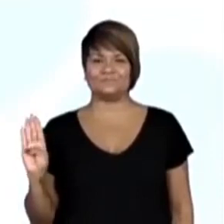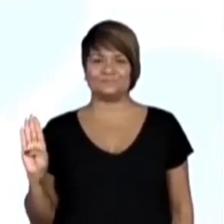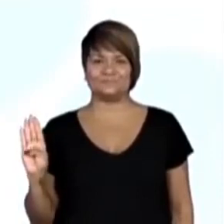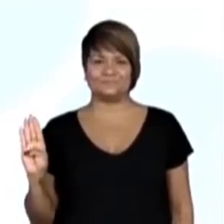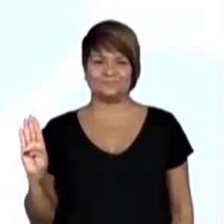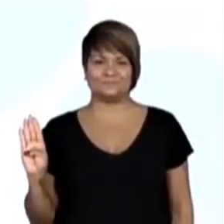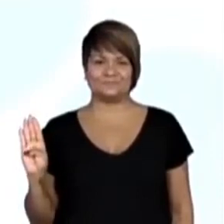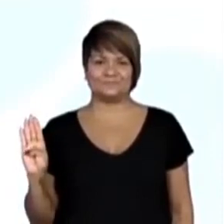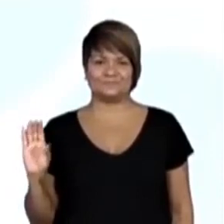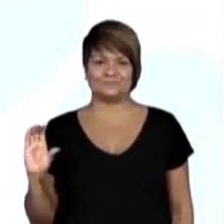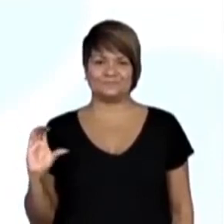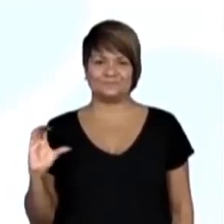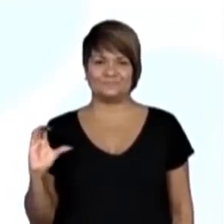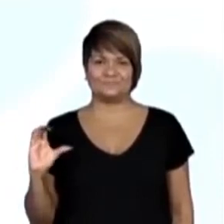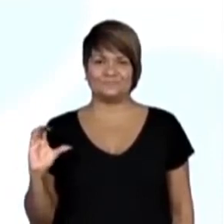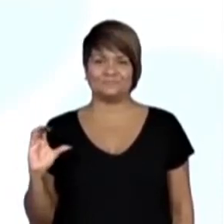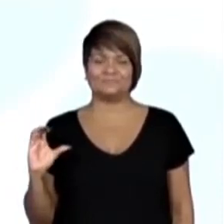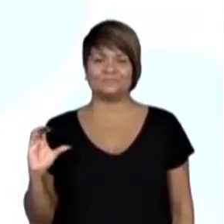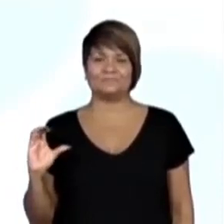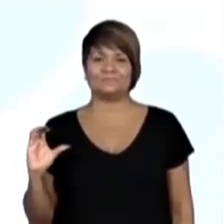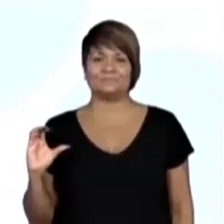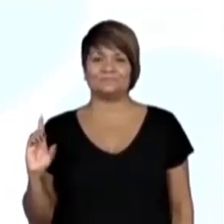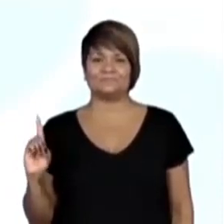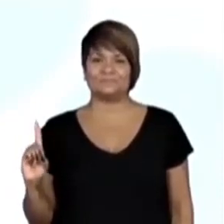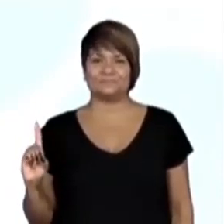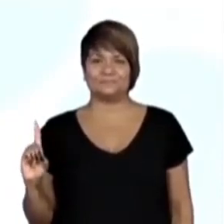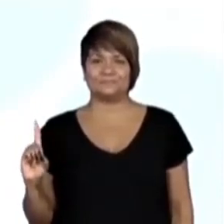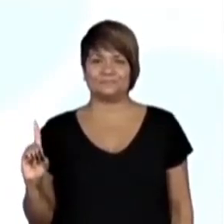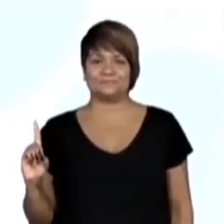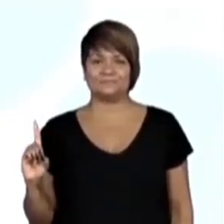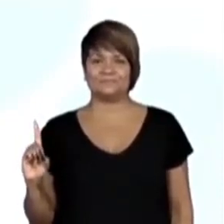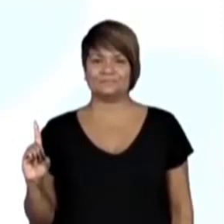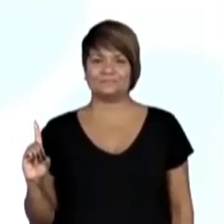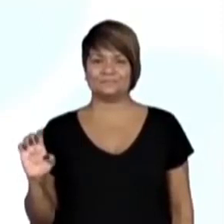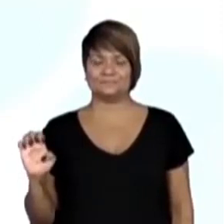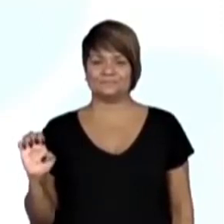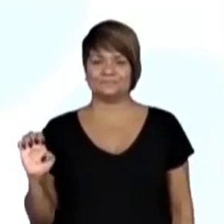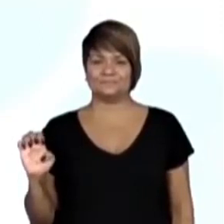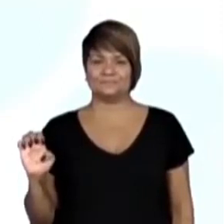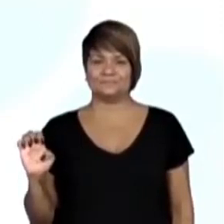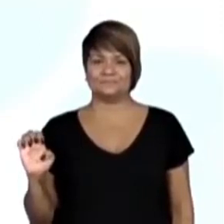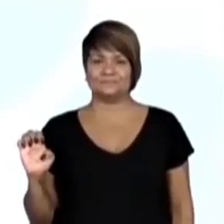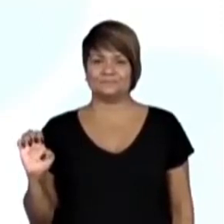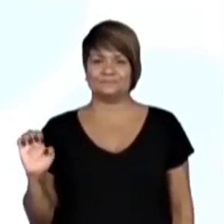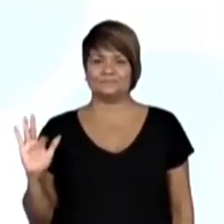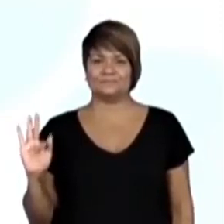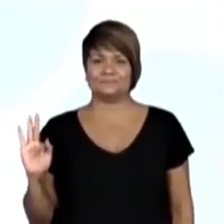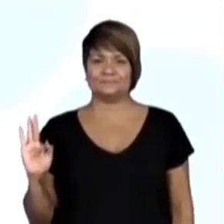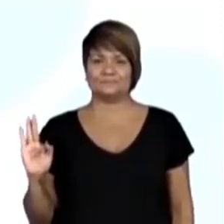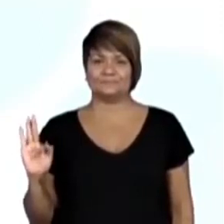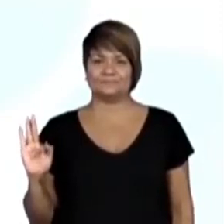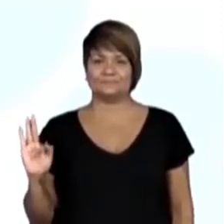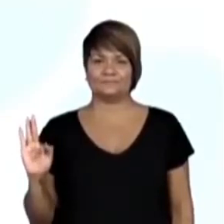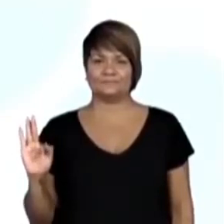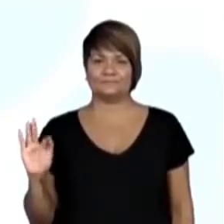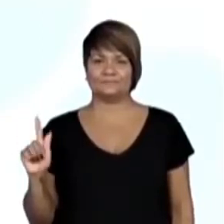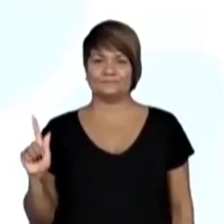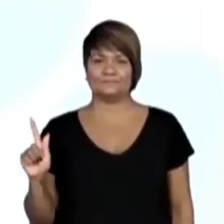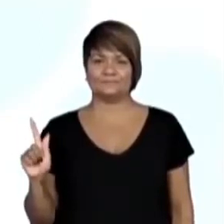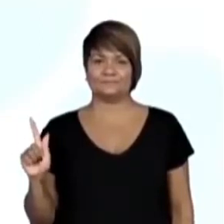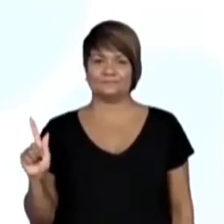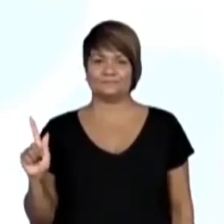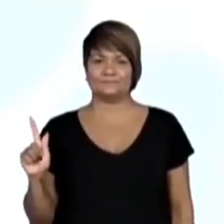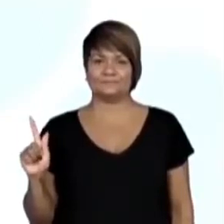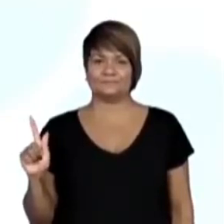B, C, D, E, F,